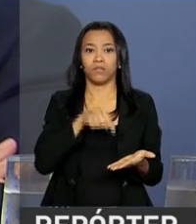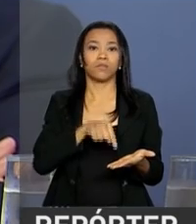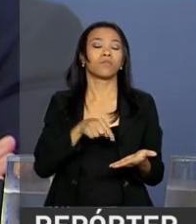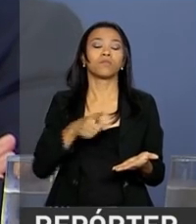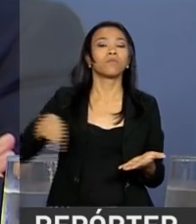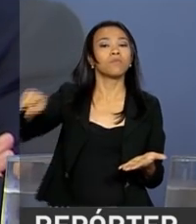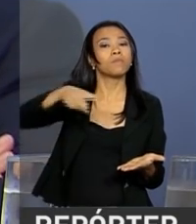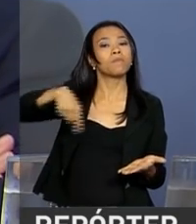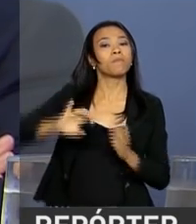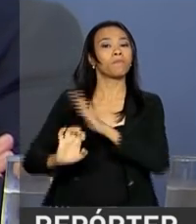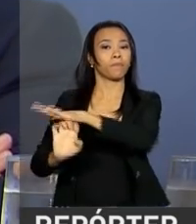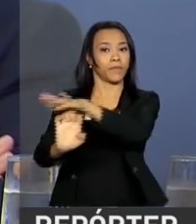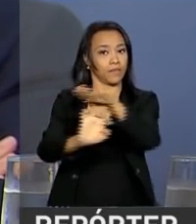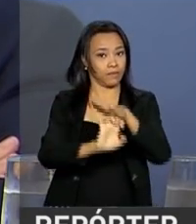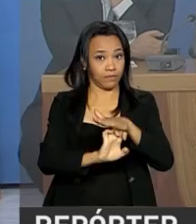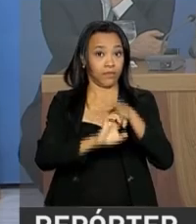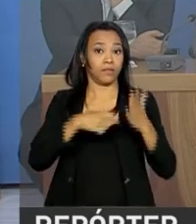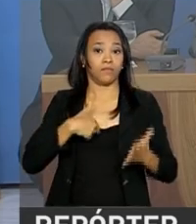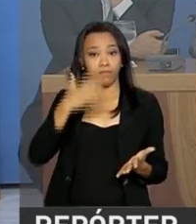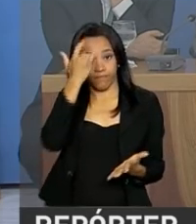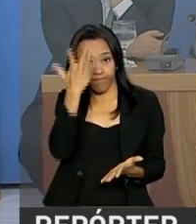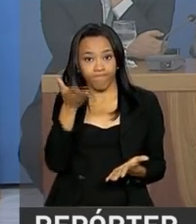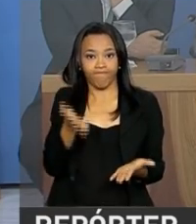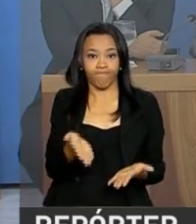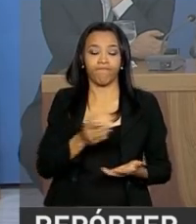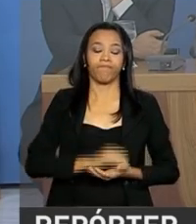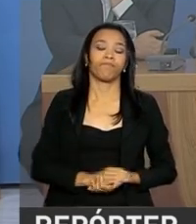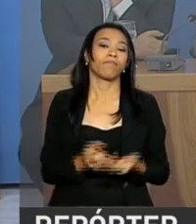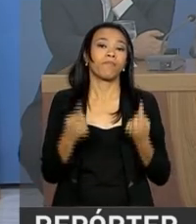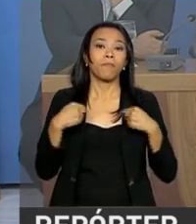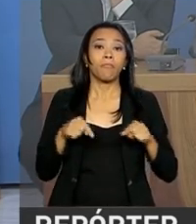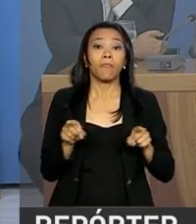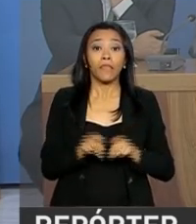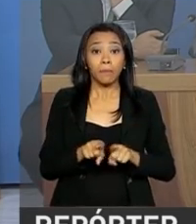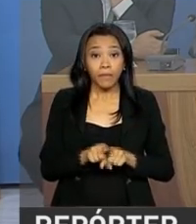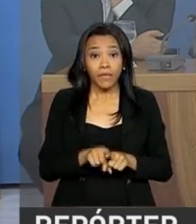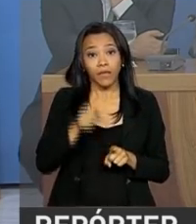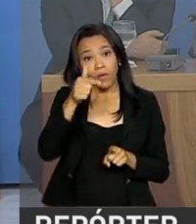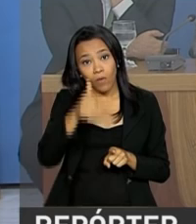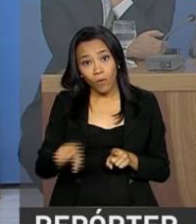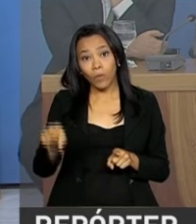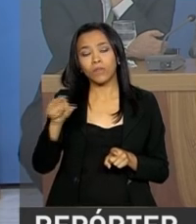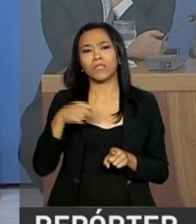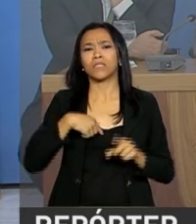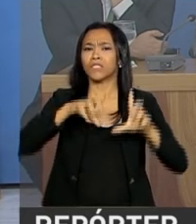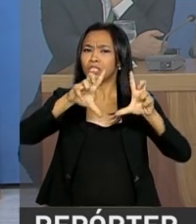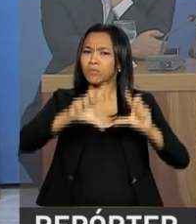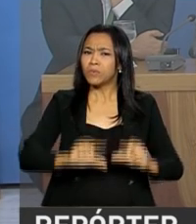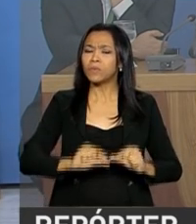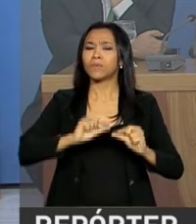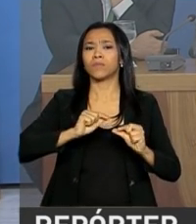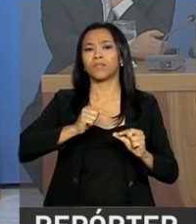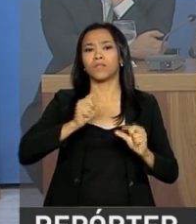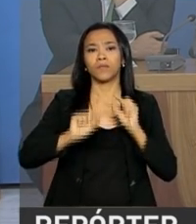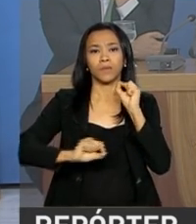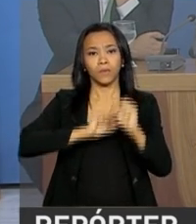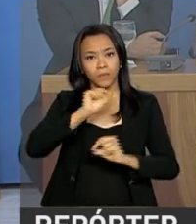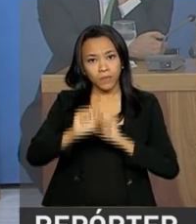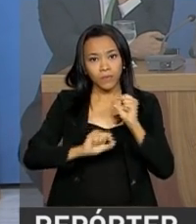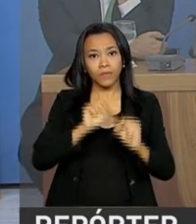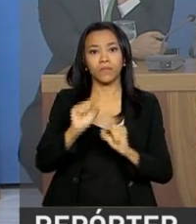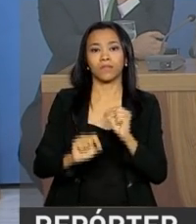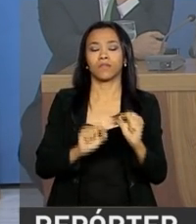e nessa matéria assim como toda a simplificação possível e